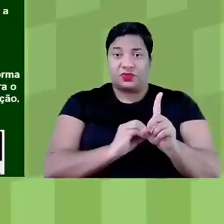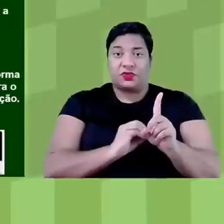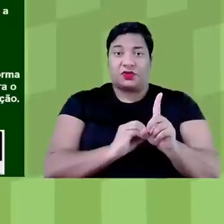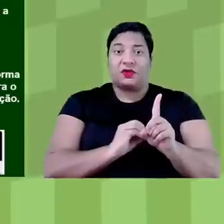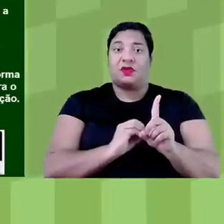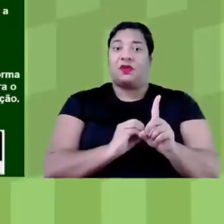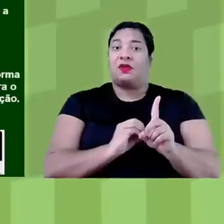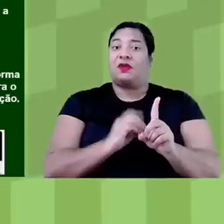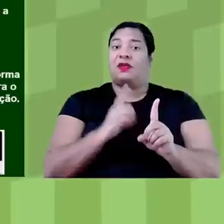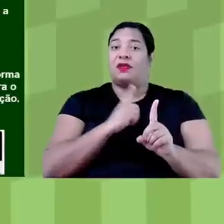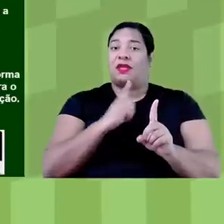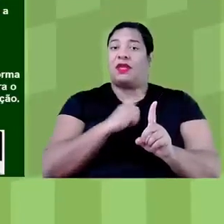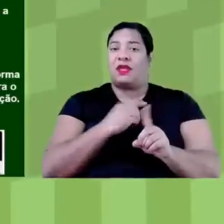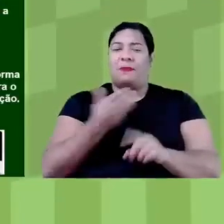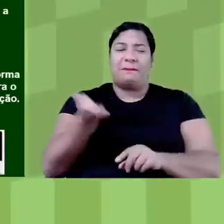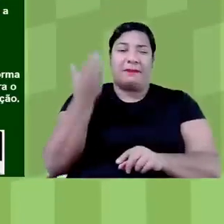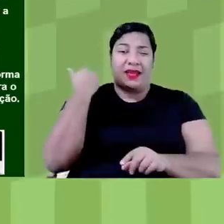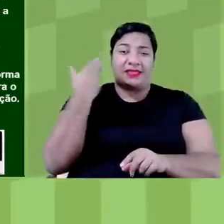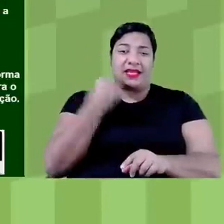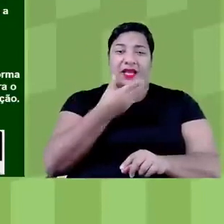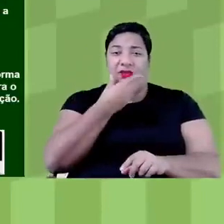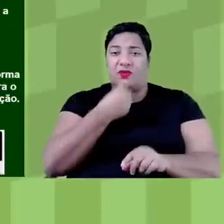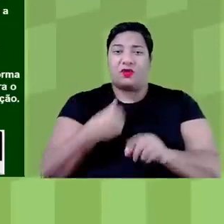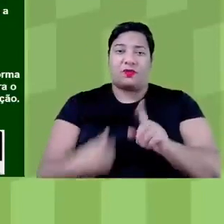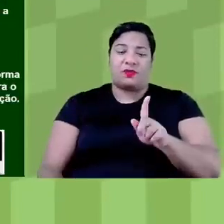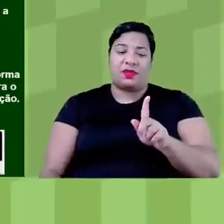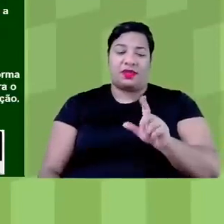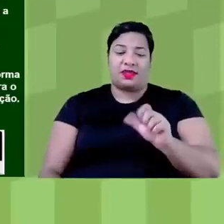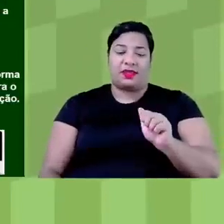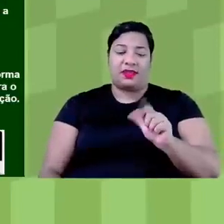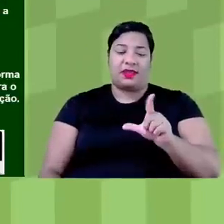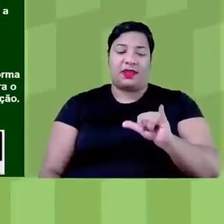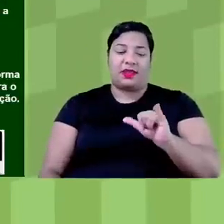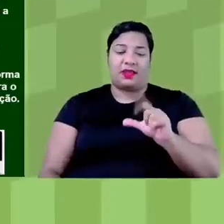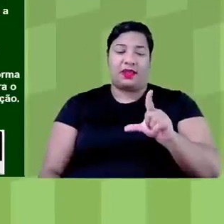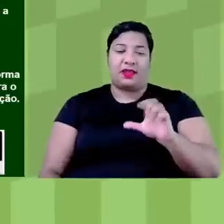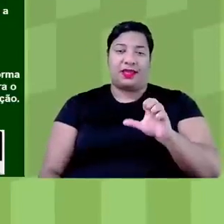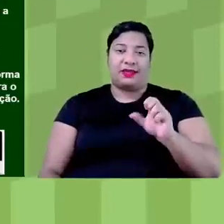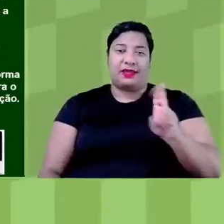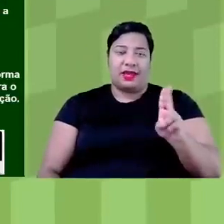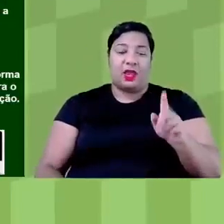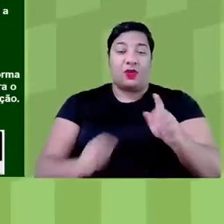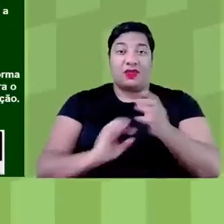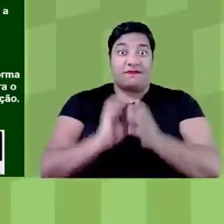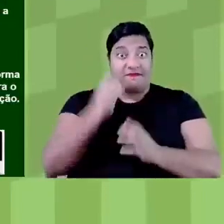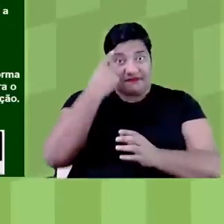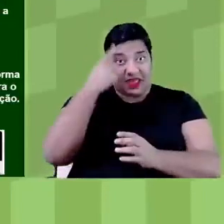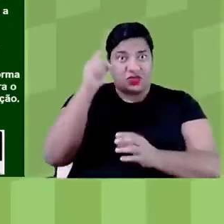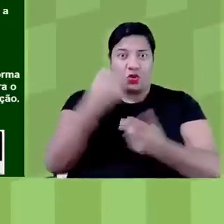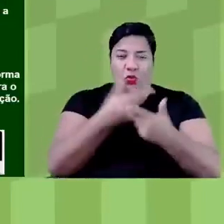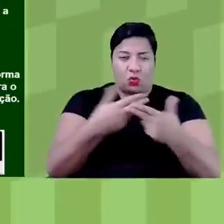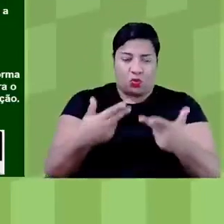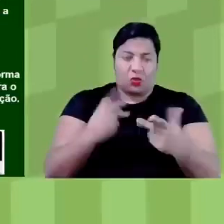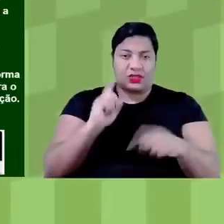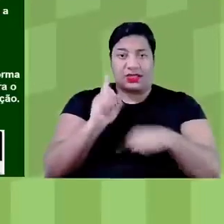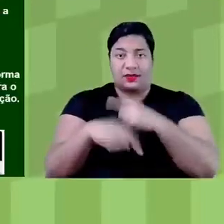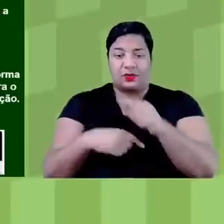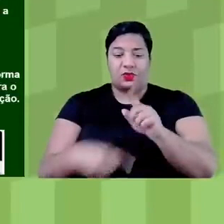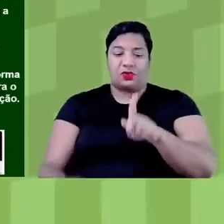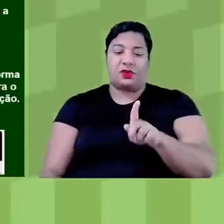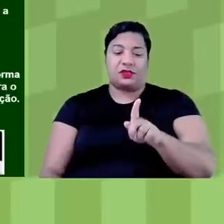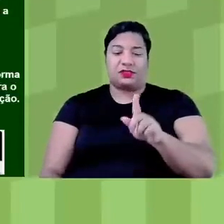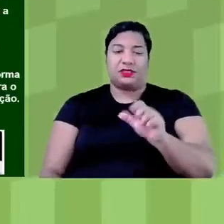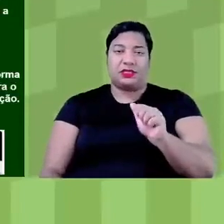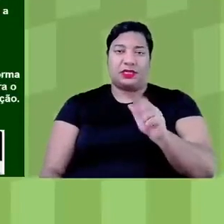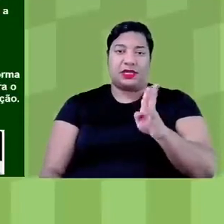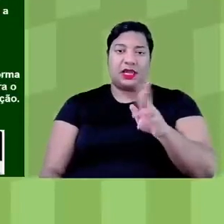o termoscópio em 1592, o Gabriel Fahrenheit, cento e tantos anos depois, inventou,